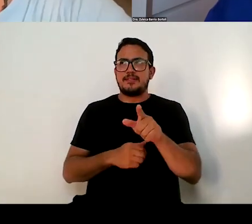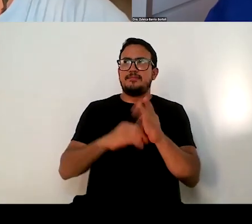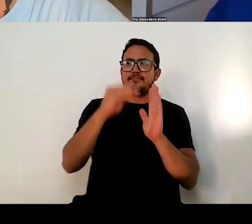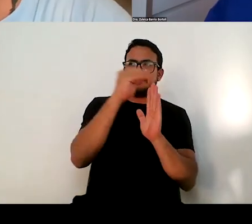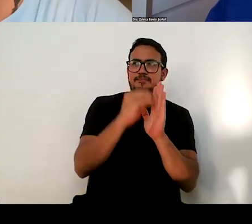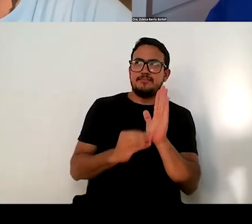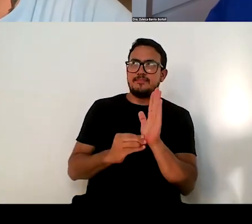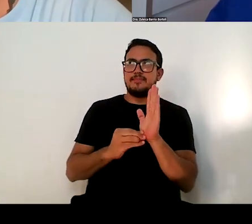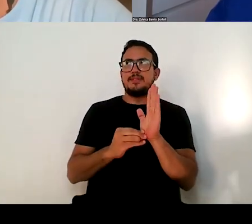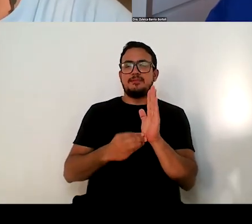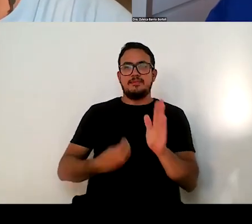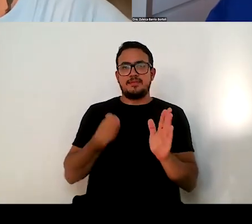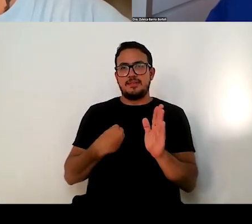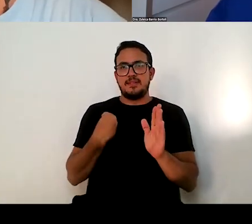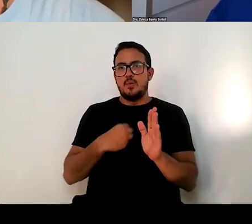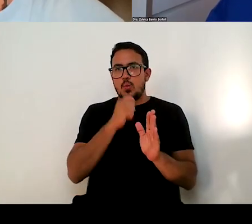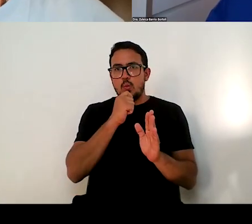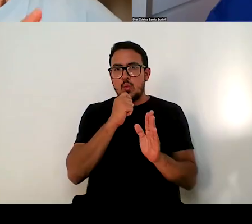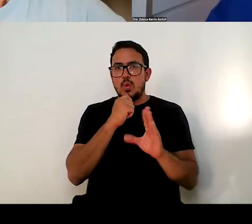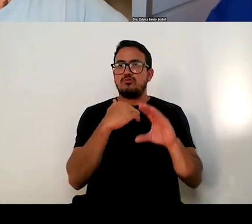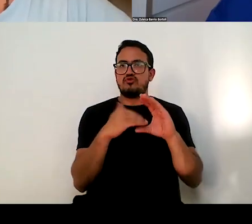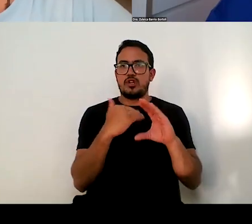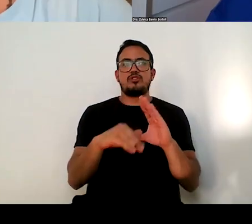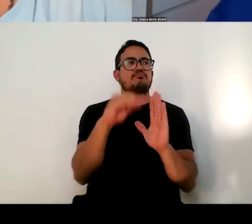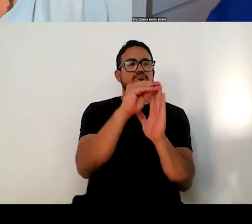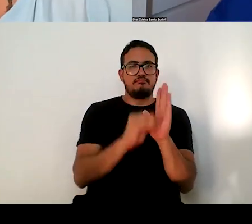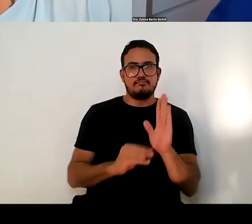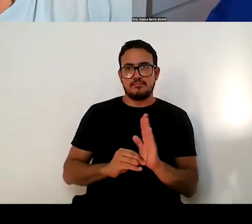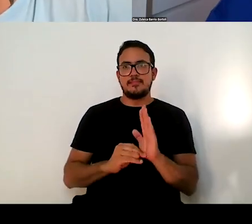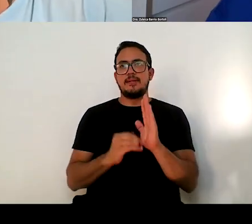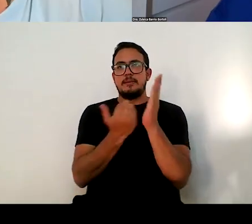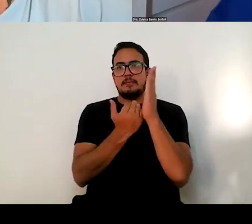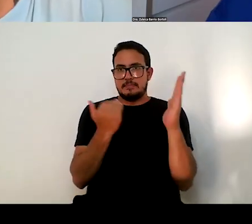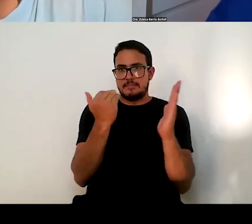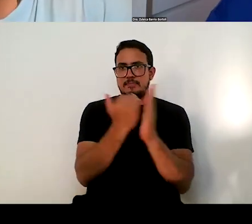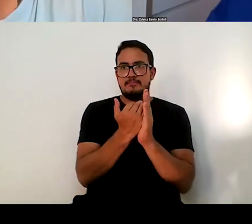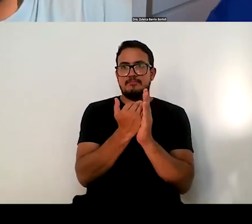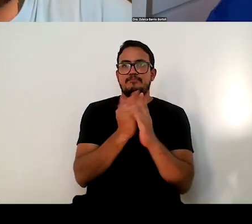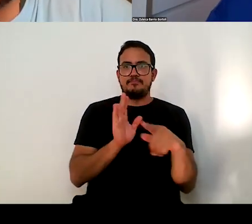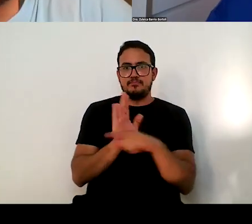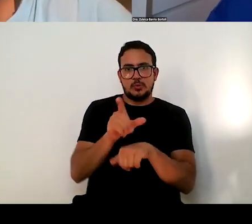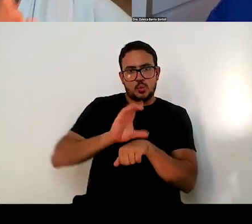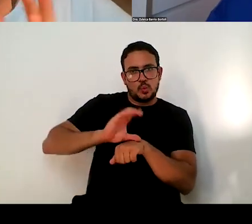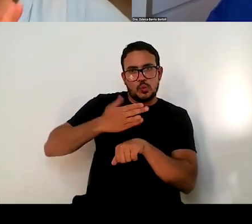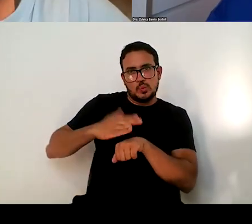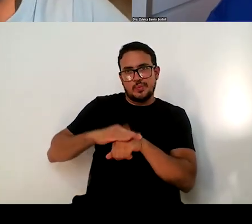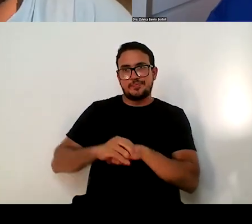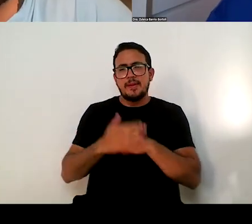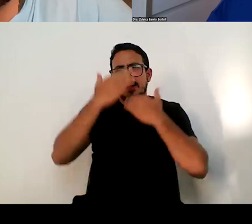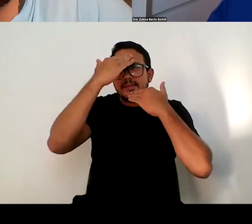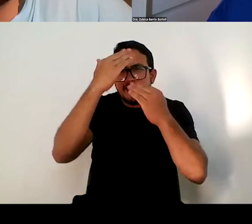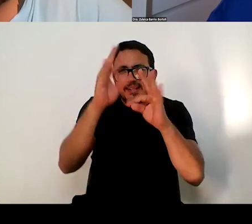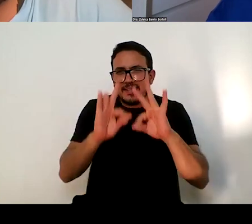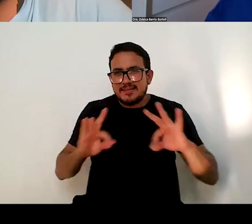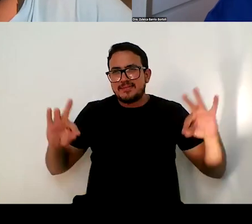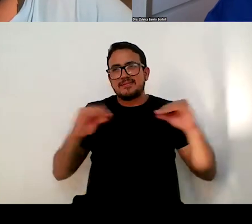aqui no chat. Preencham, por favor, que ele já vai contar como adicional de qualificação. Bom, então é isso, gente. Obrigado, doutora,